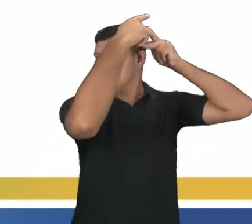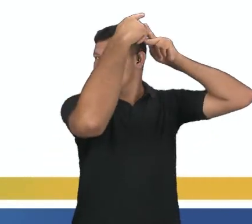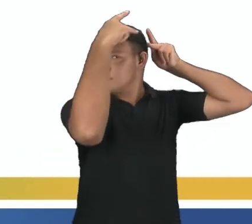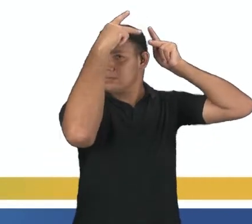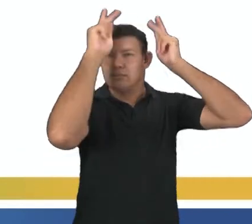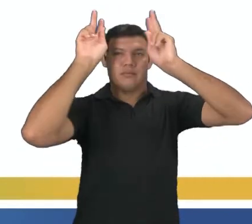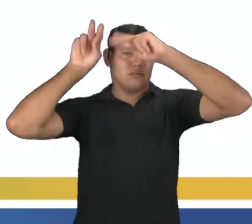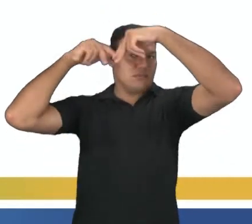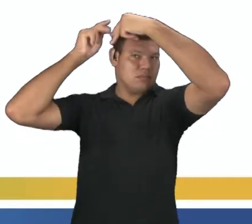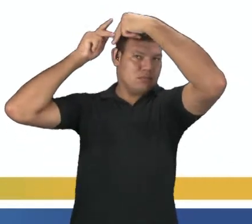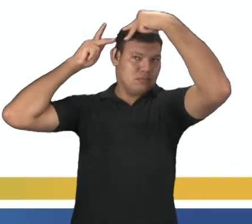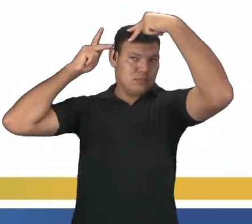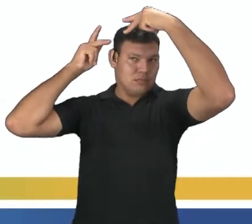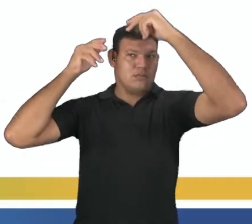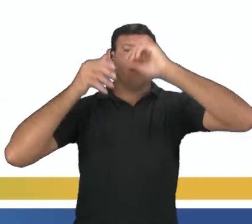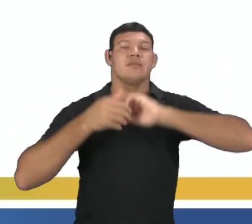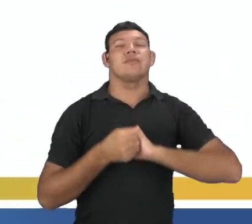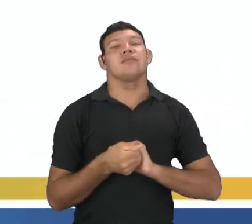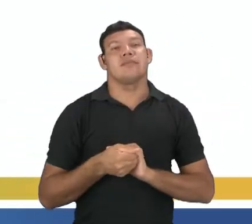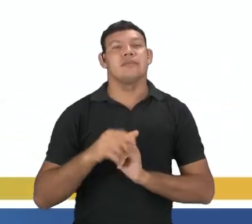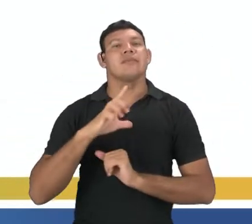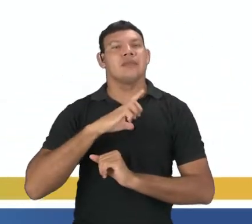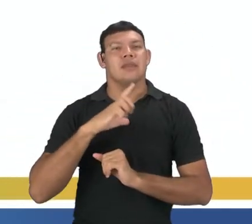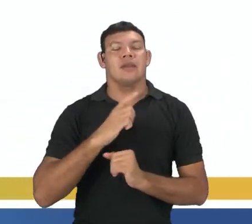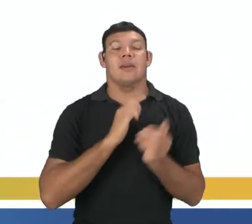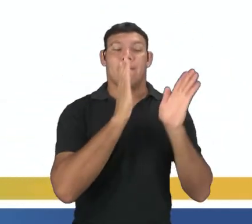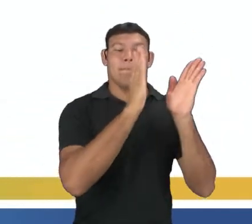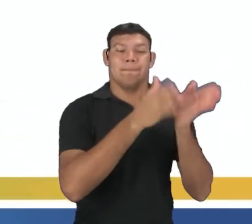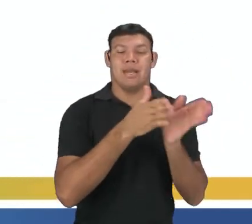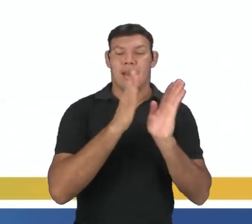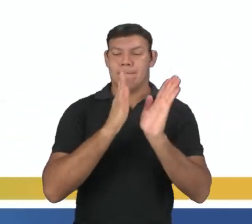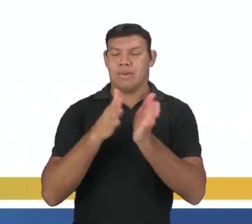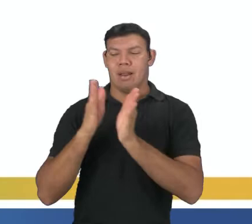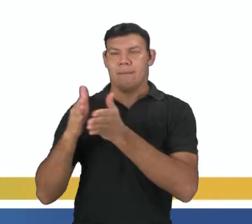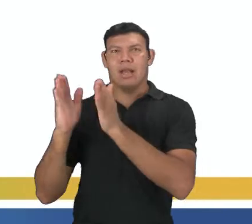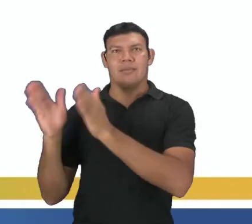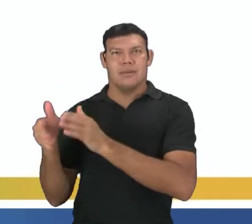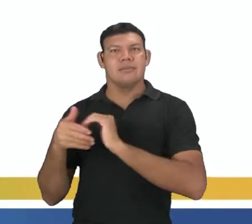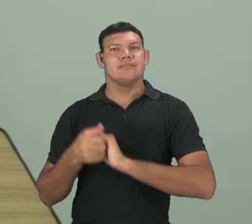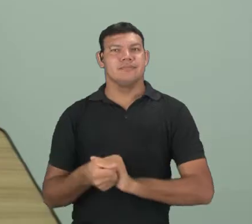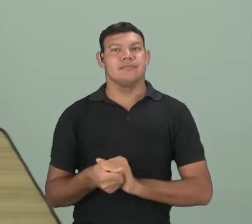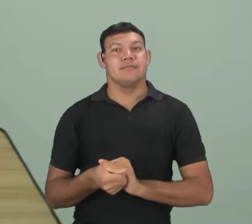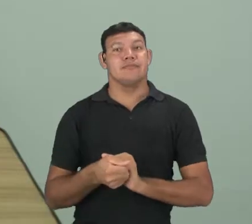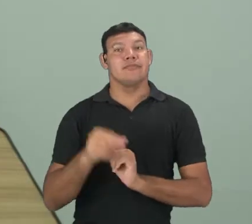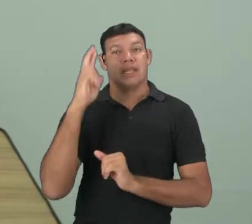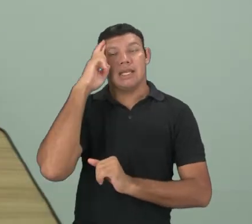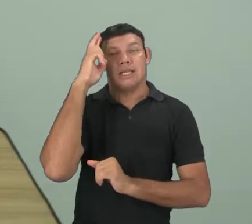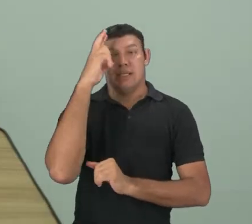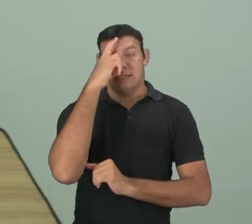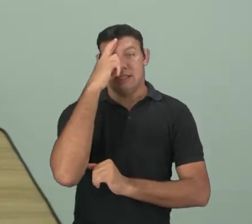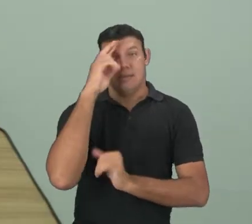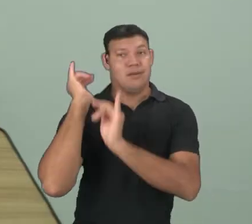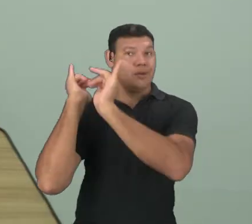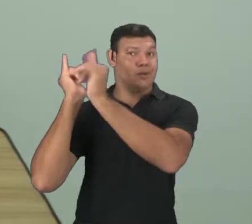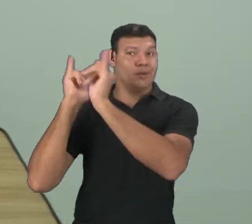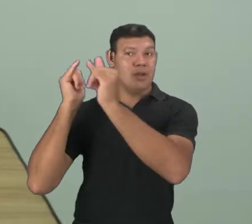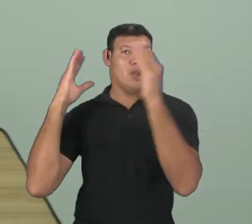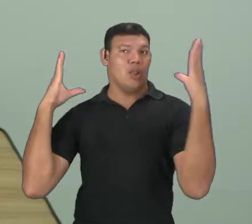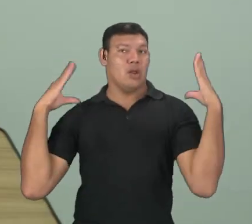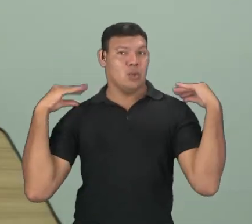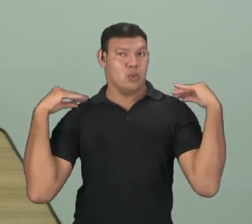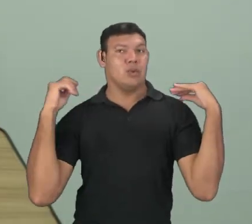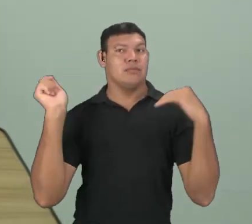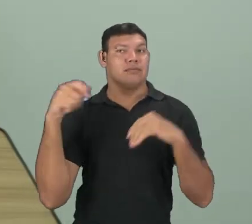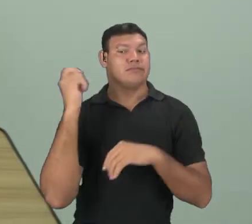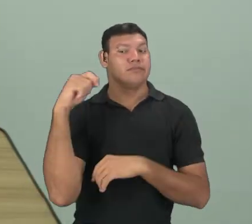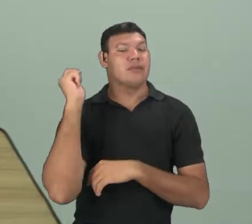aí uns enfeitozinhos. Ou seja, tem um passo a passo. Na nossa história também, nos contos de fada, também tem